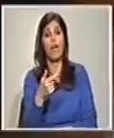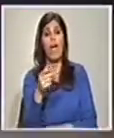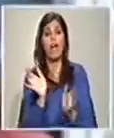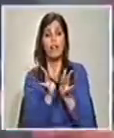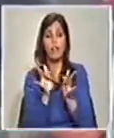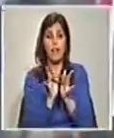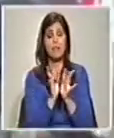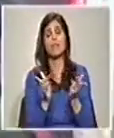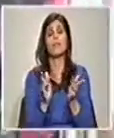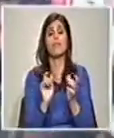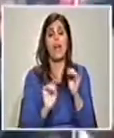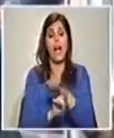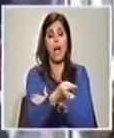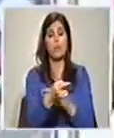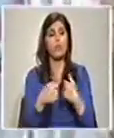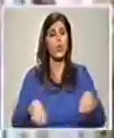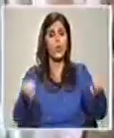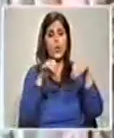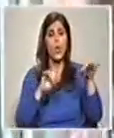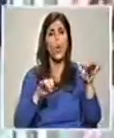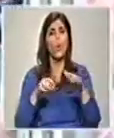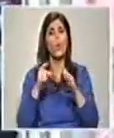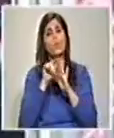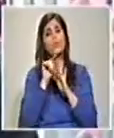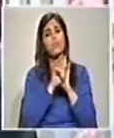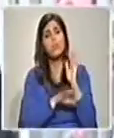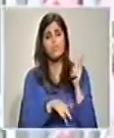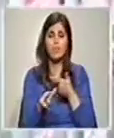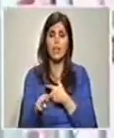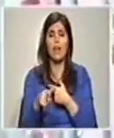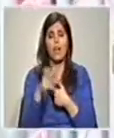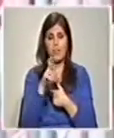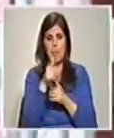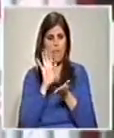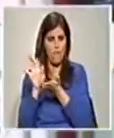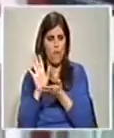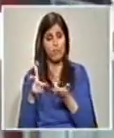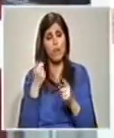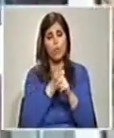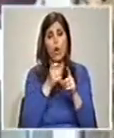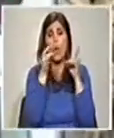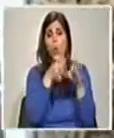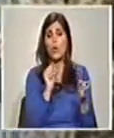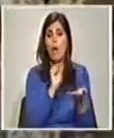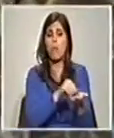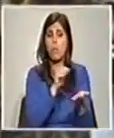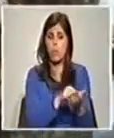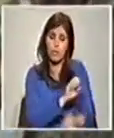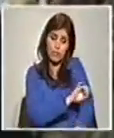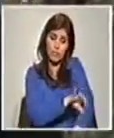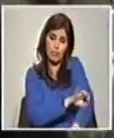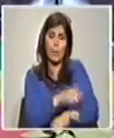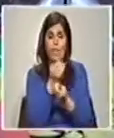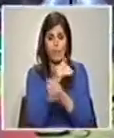cabo, nenhum canal da RTP esteve de fora de um projeto que tinha por missão lutar contra a pobreza infantil. Ao fim e ao